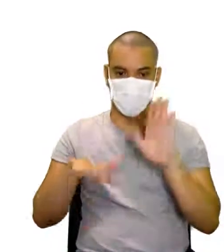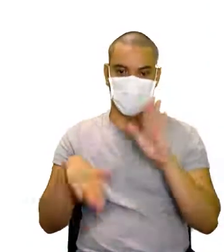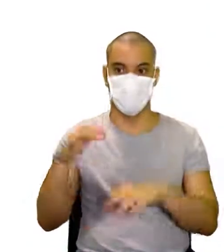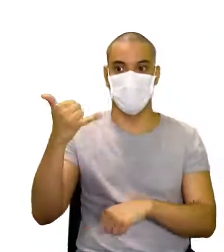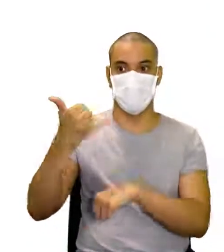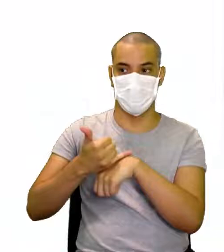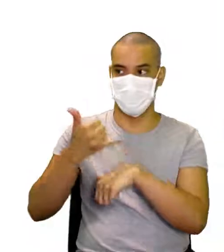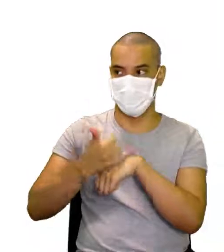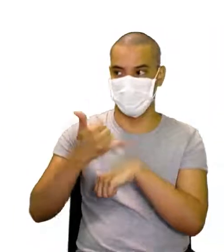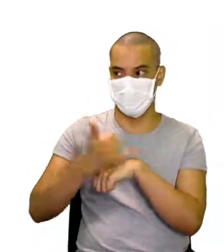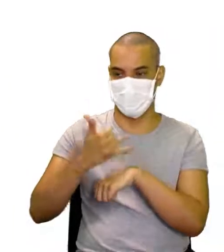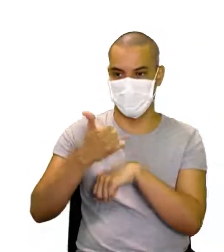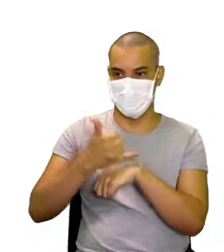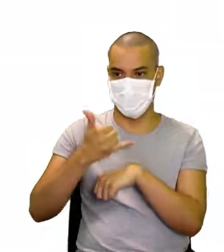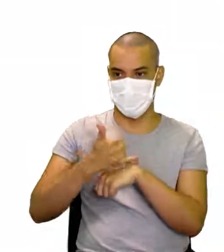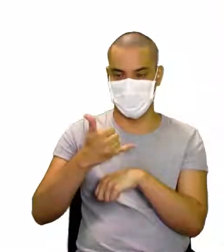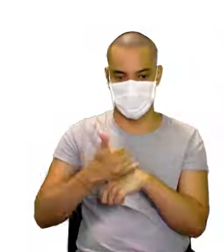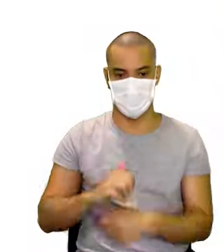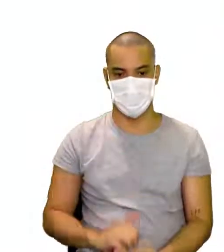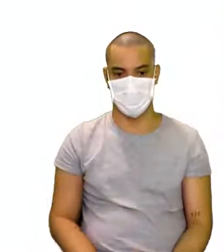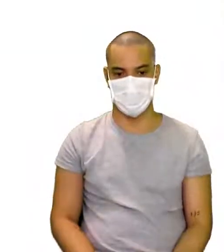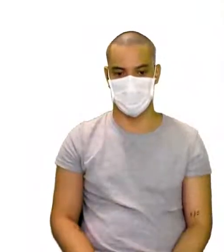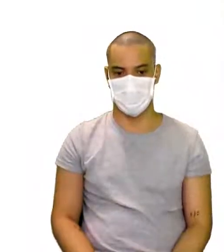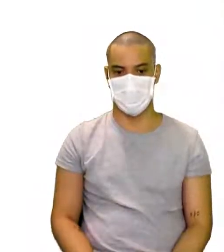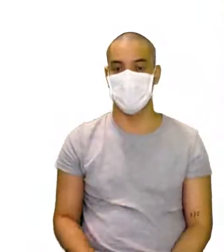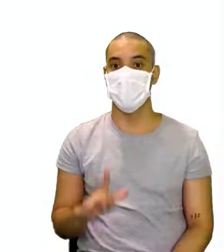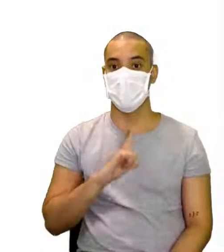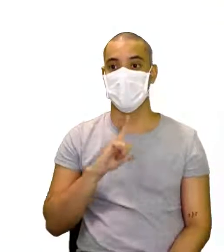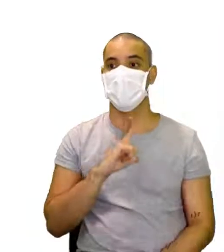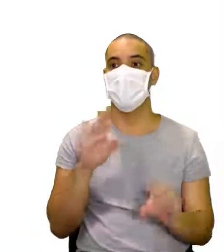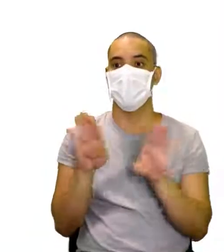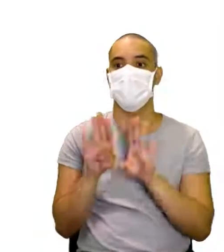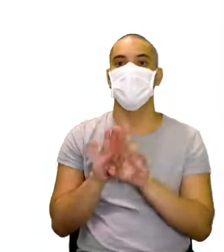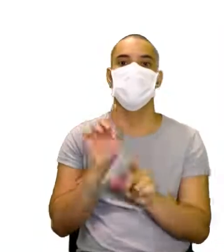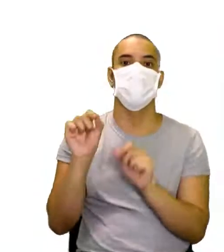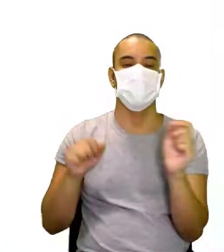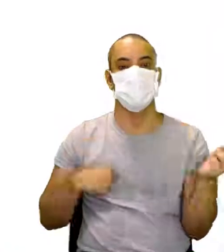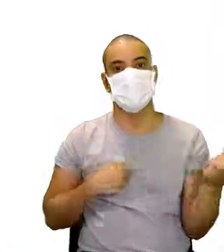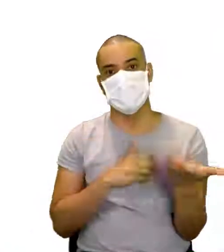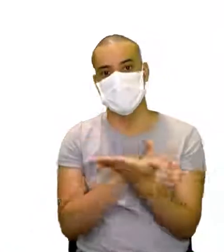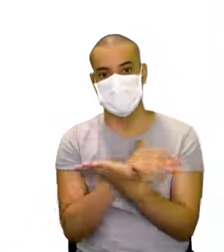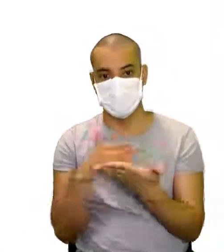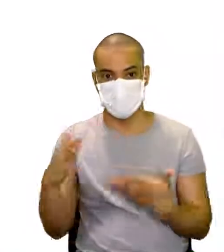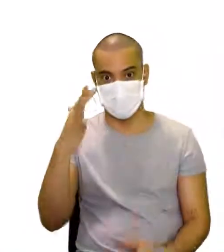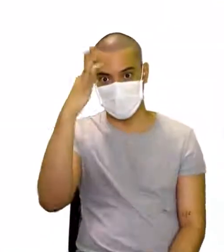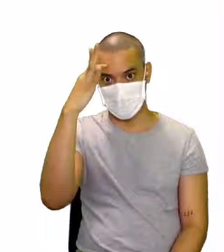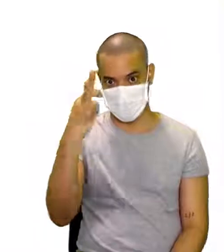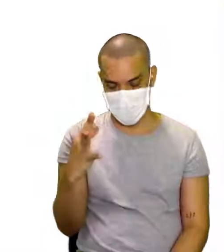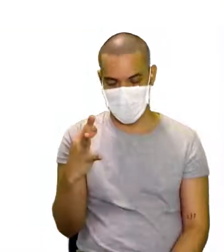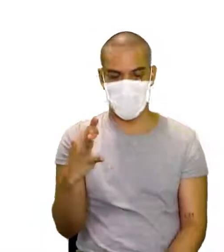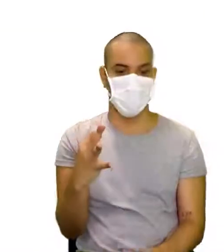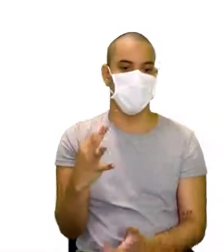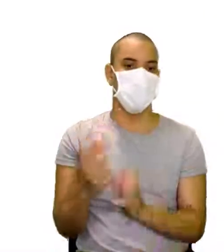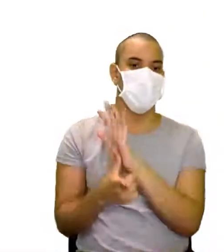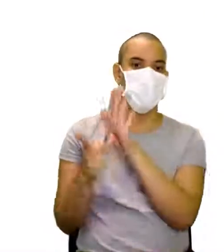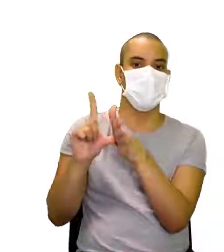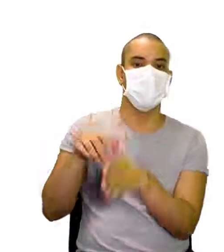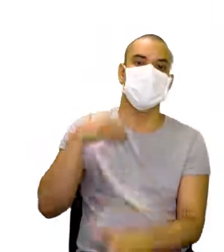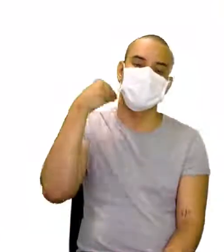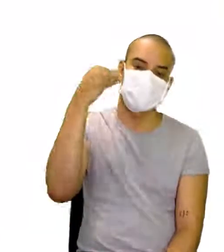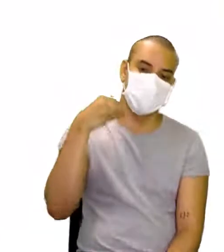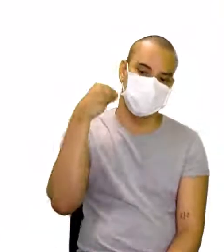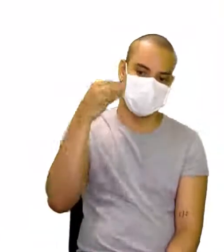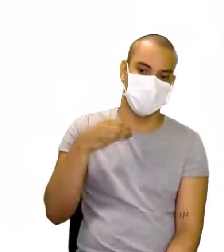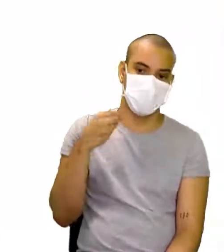de ferro, ok? E aqui, pessoal, nós vamos começar a entender uma coisa. Lá naquela experiência que